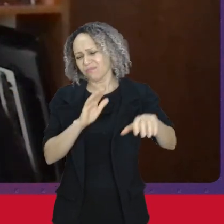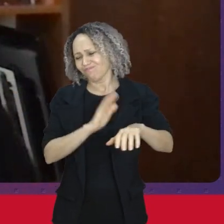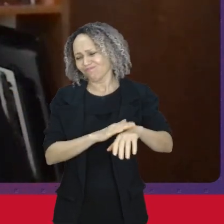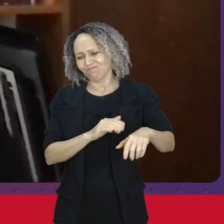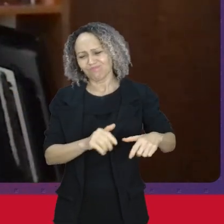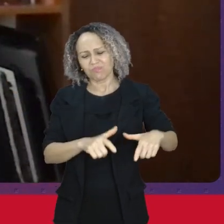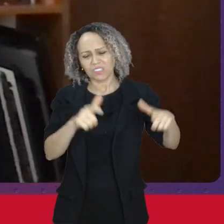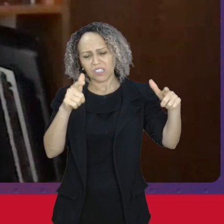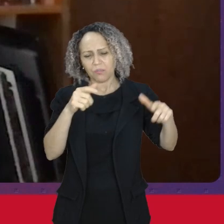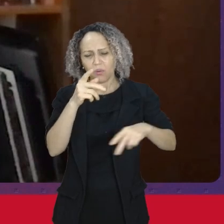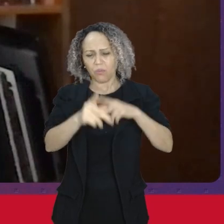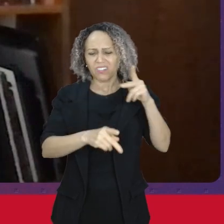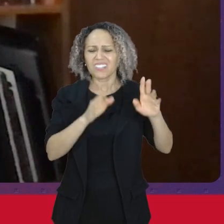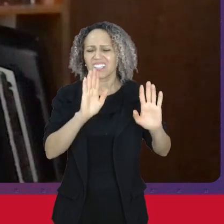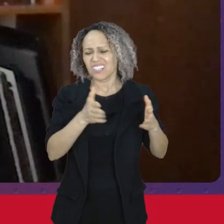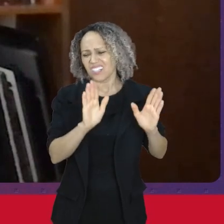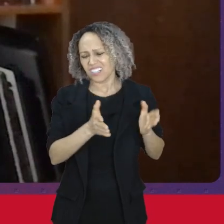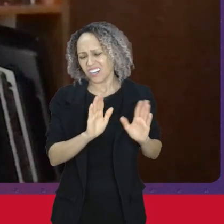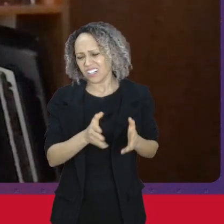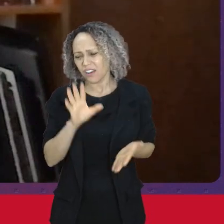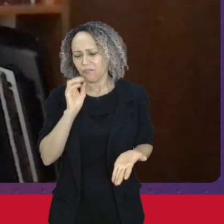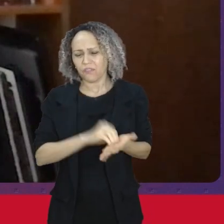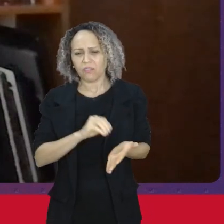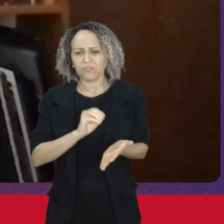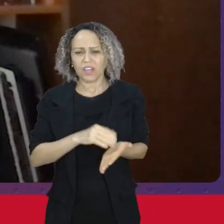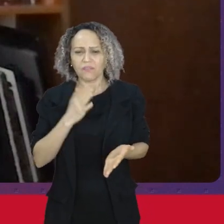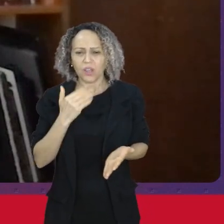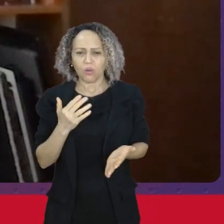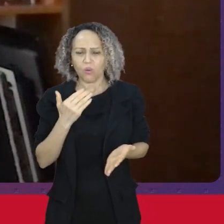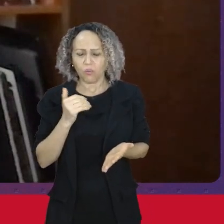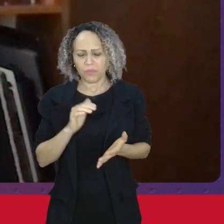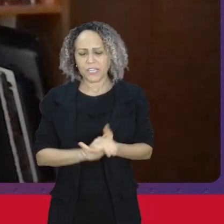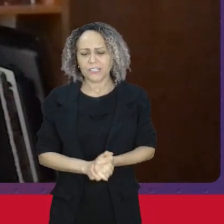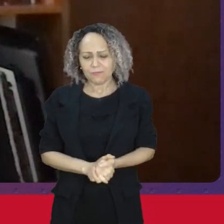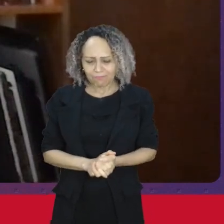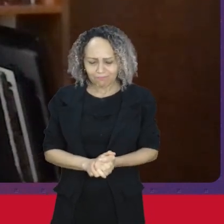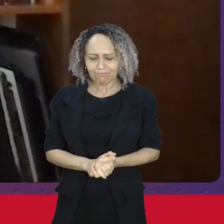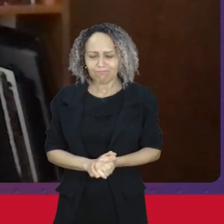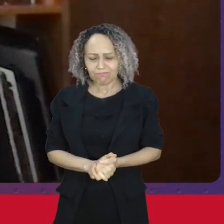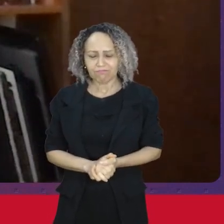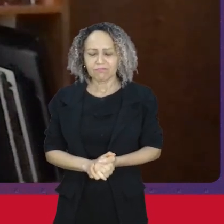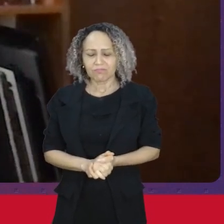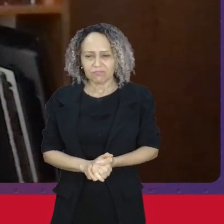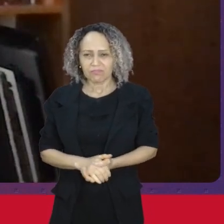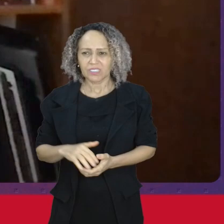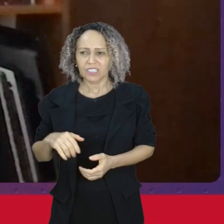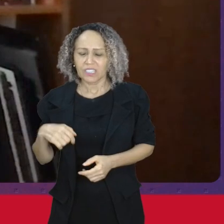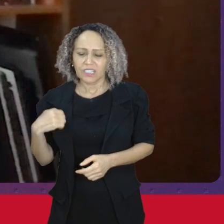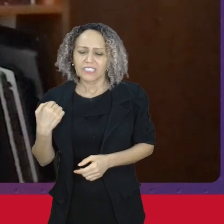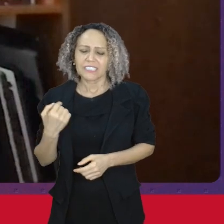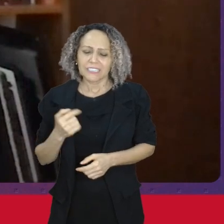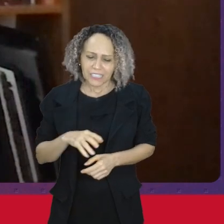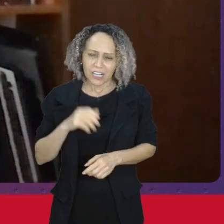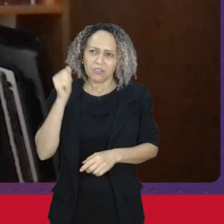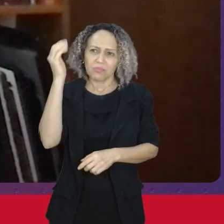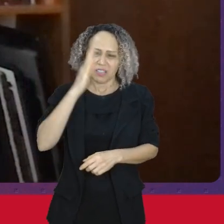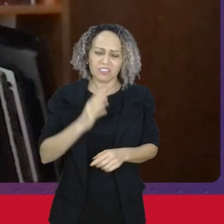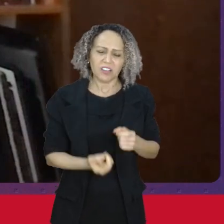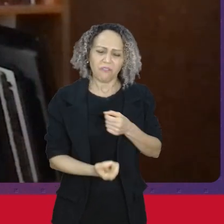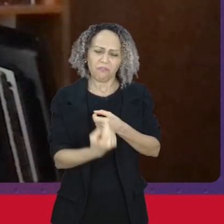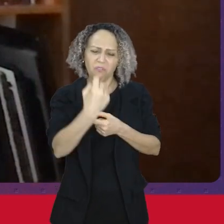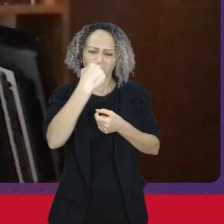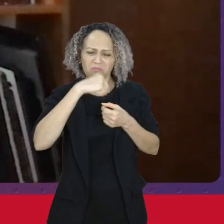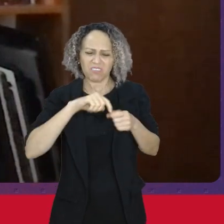numa situação de insegurança alimentar e nós já tínhamos voltado para o mapa da fome.